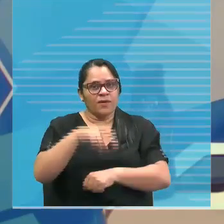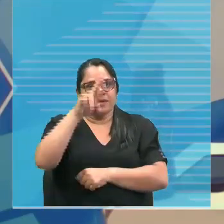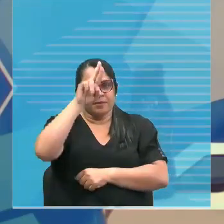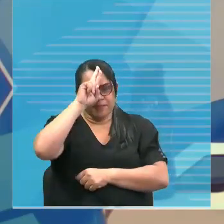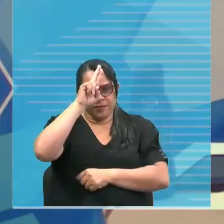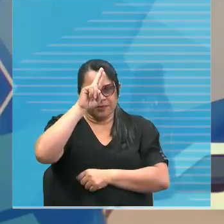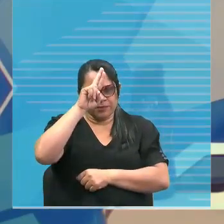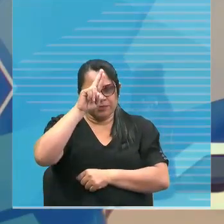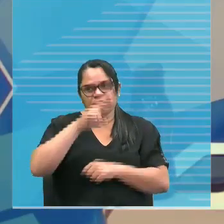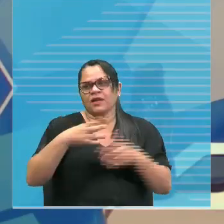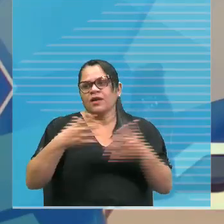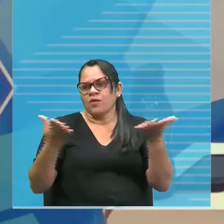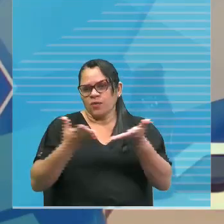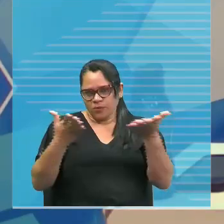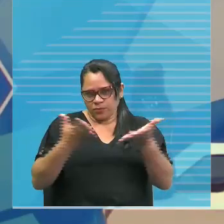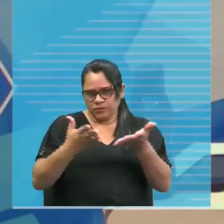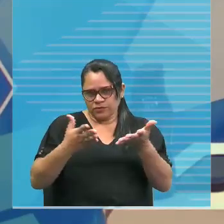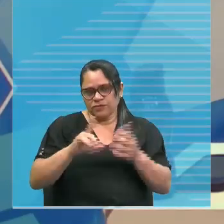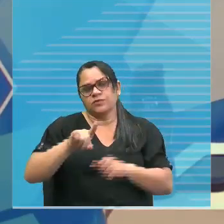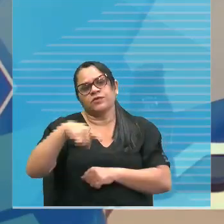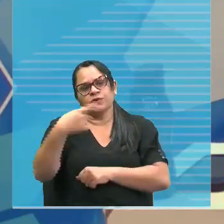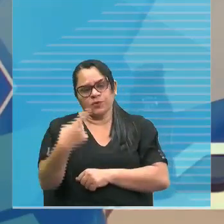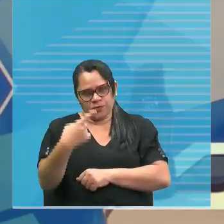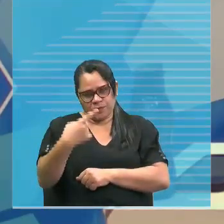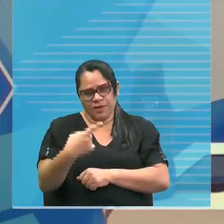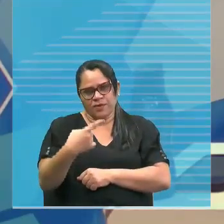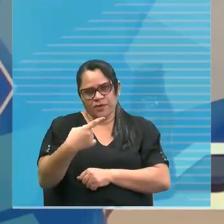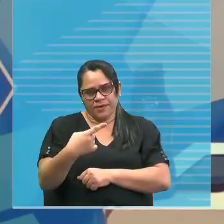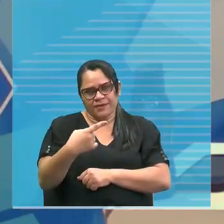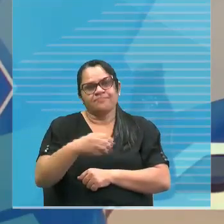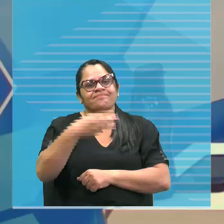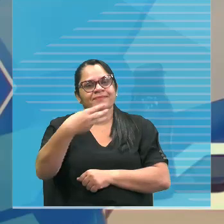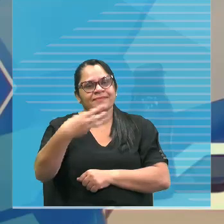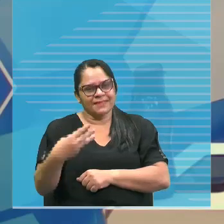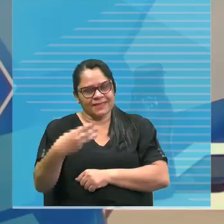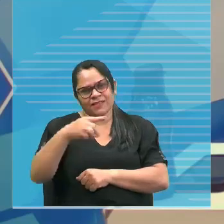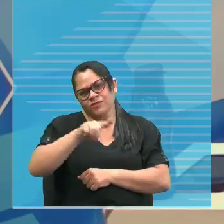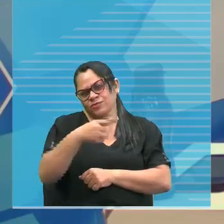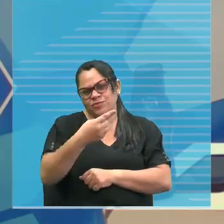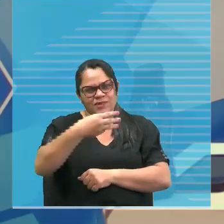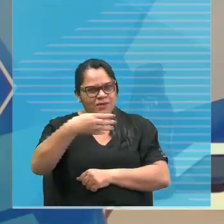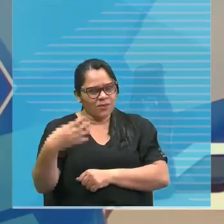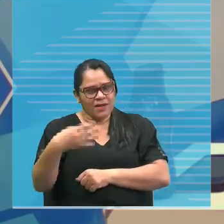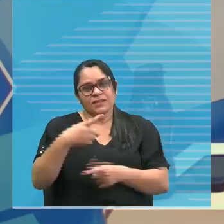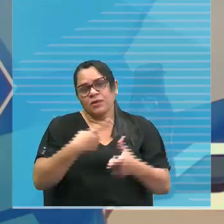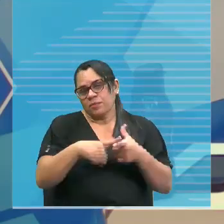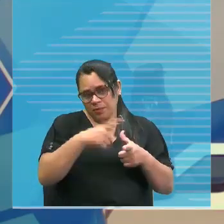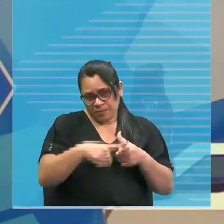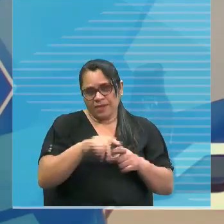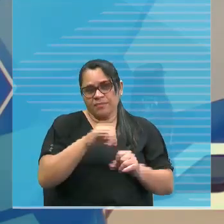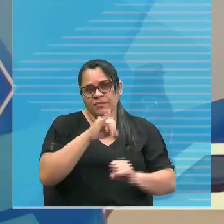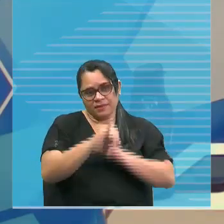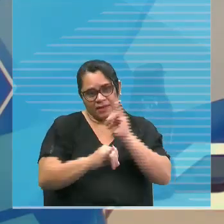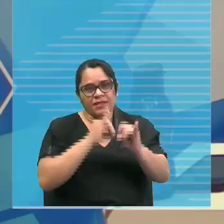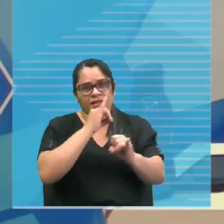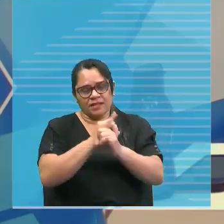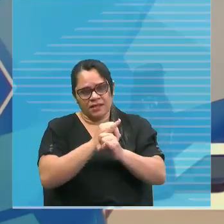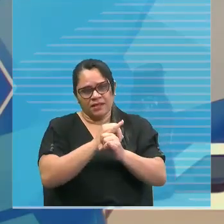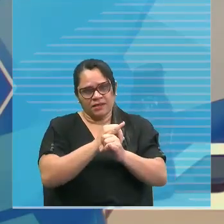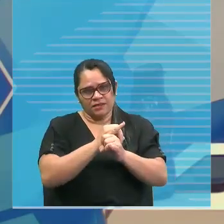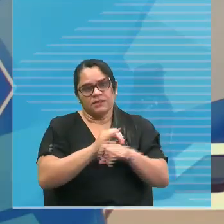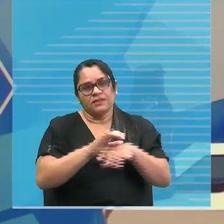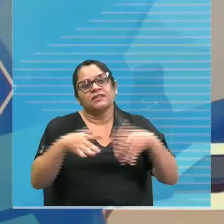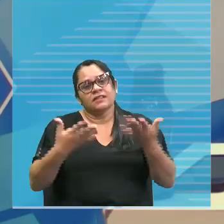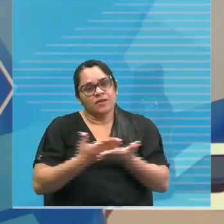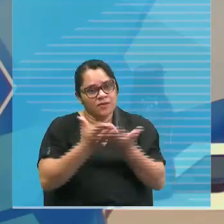um e quatro porque enfim os probleminhas técnicos da vida mas vamos lá foi uma hora né E aí vocês